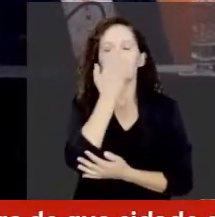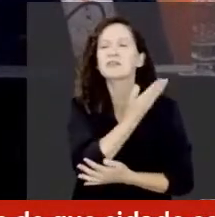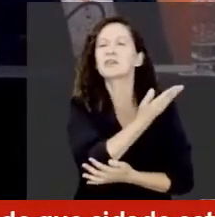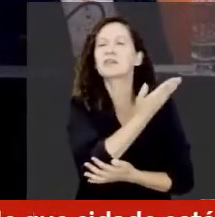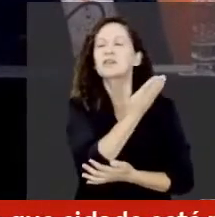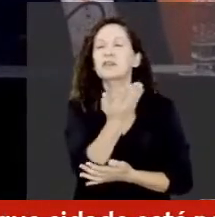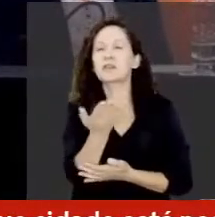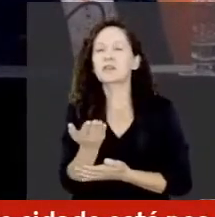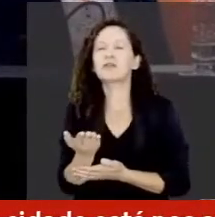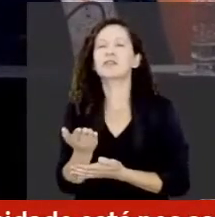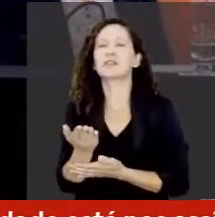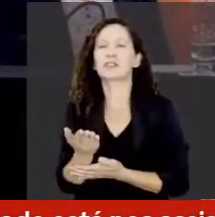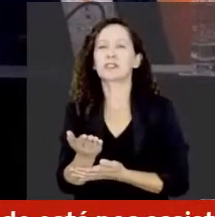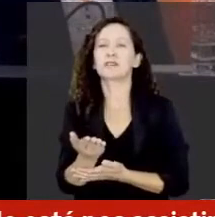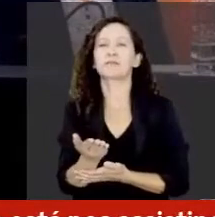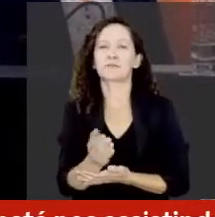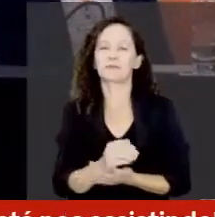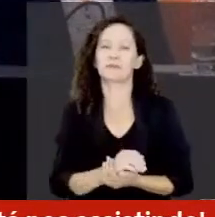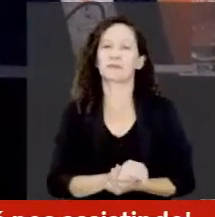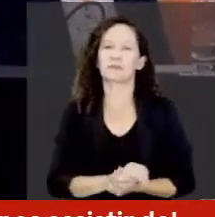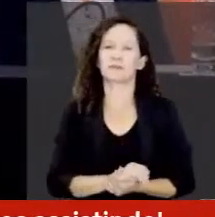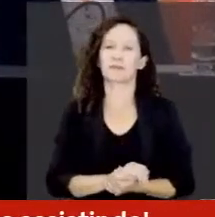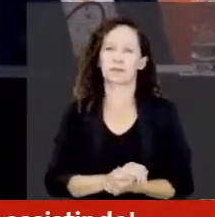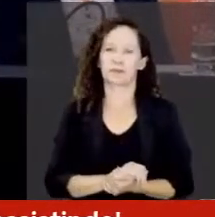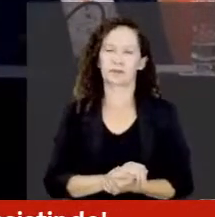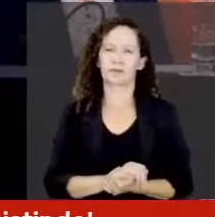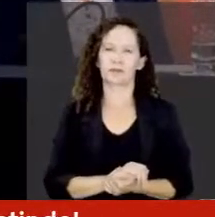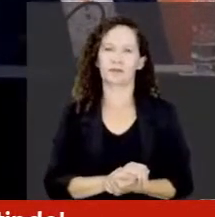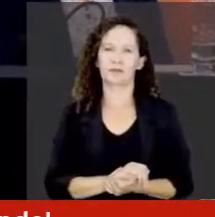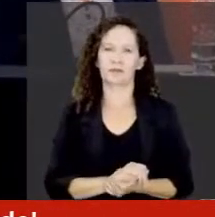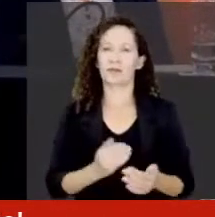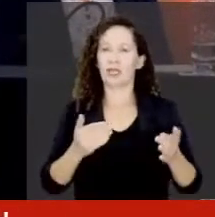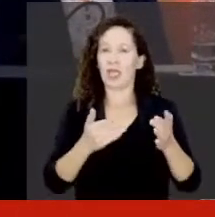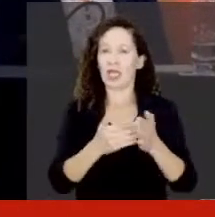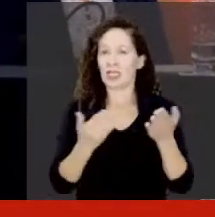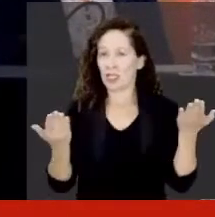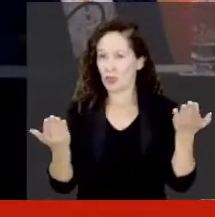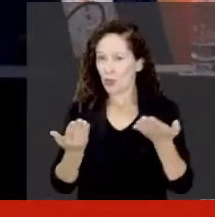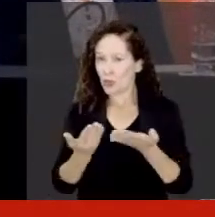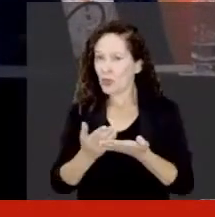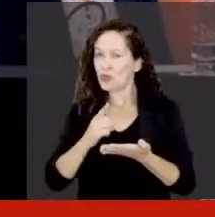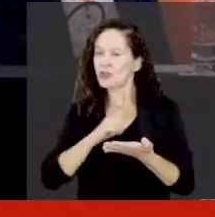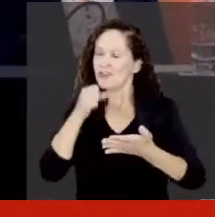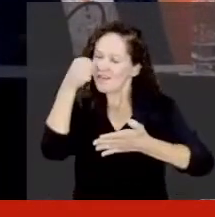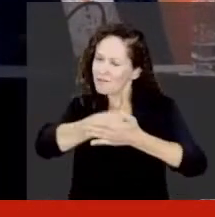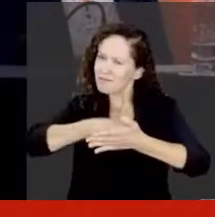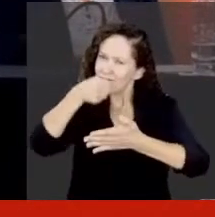limpa. Sabe? O povo quer ter o direito de usufruir daquilo que ele produz.